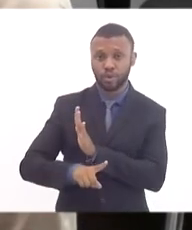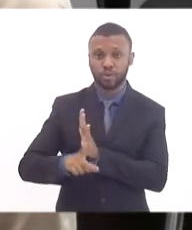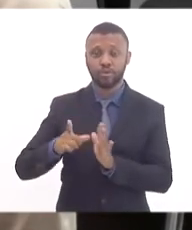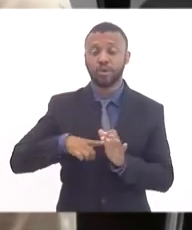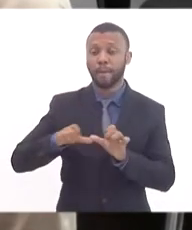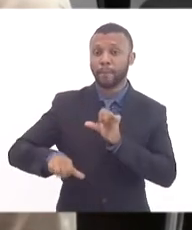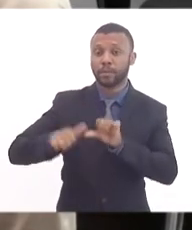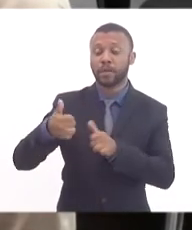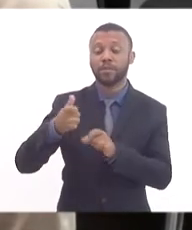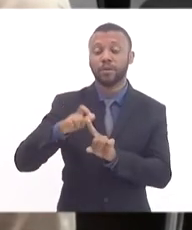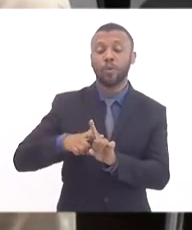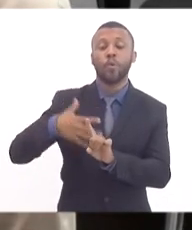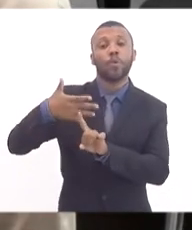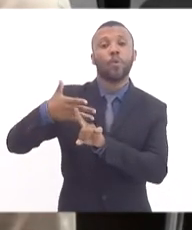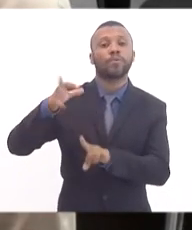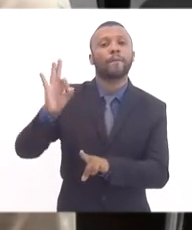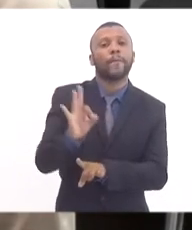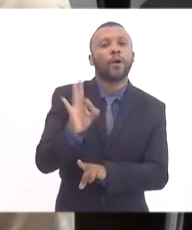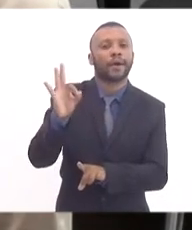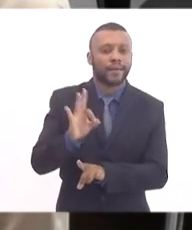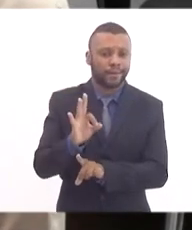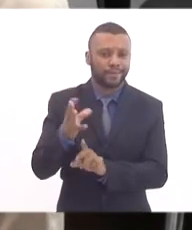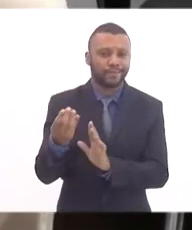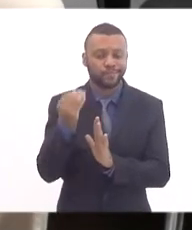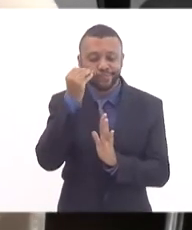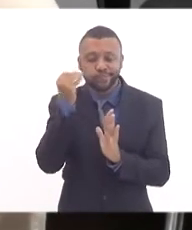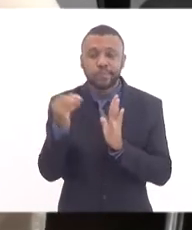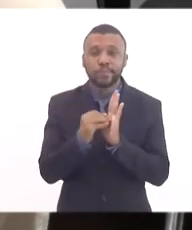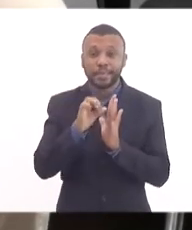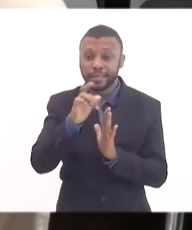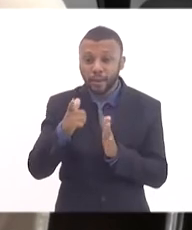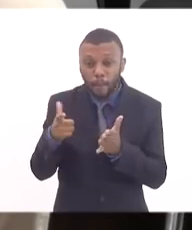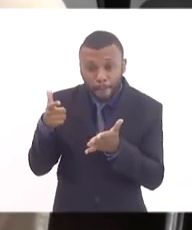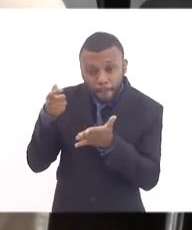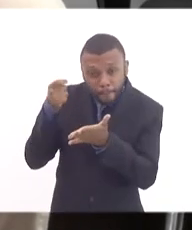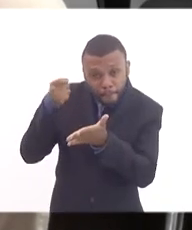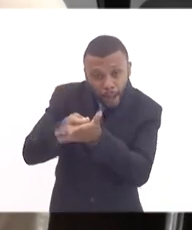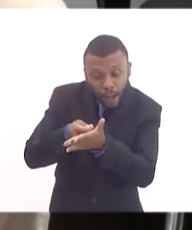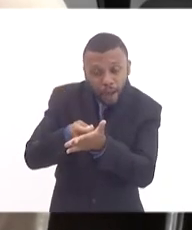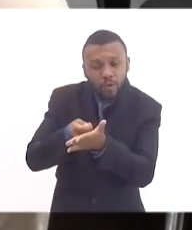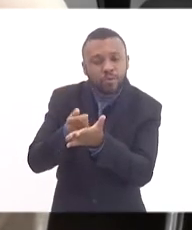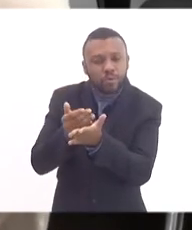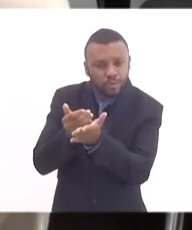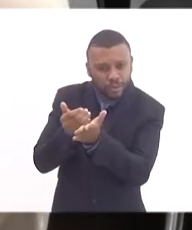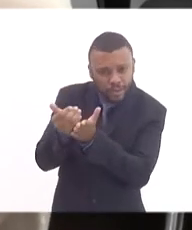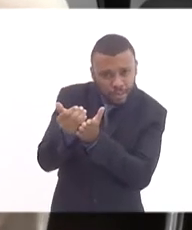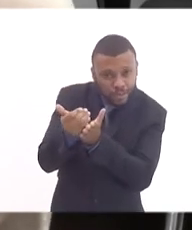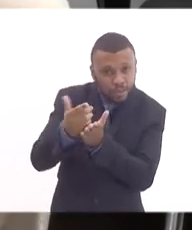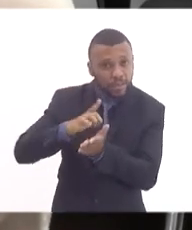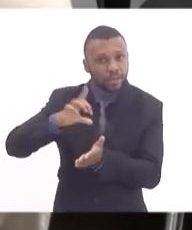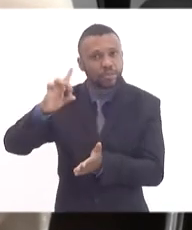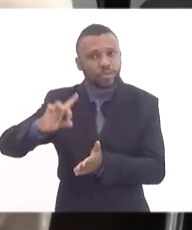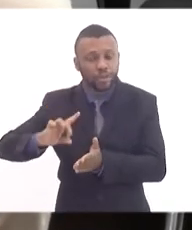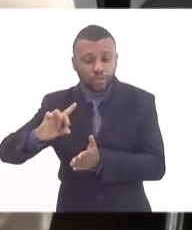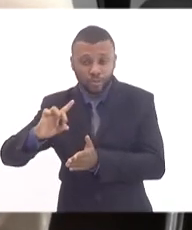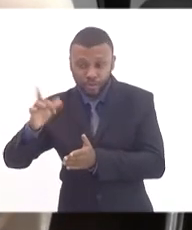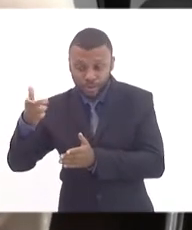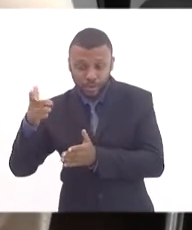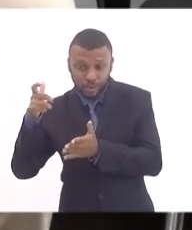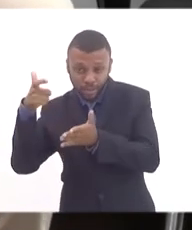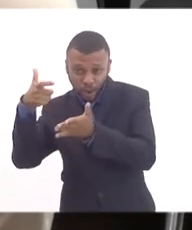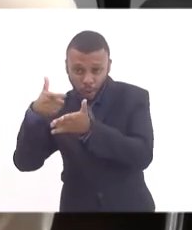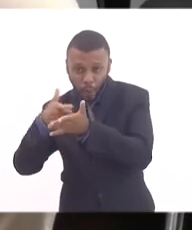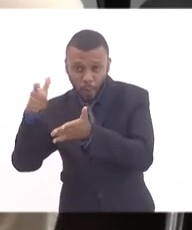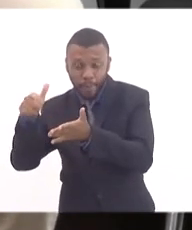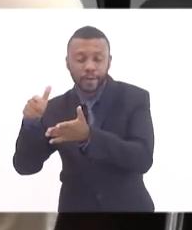do meu crédito presumido porque se fosse uma diferença o que eu pago na entrada daria direito a crédito na saída o que eu tô